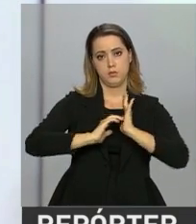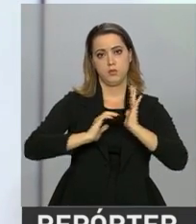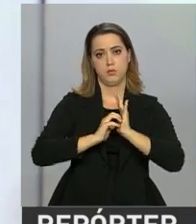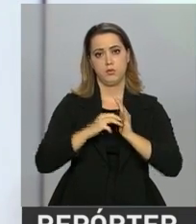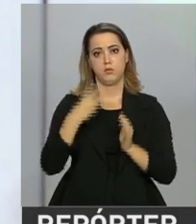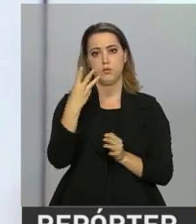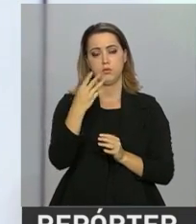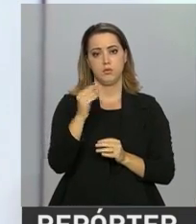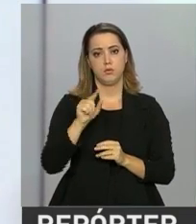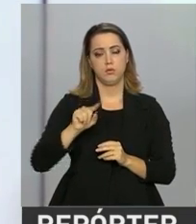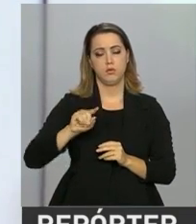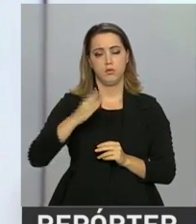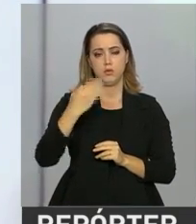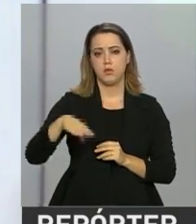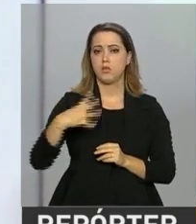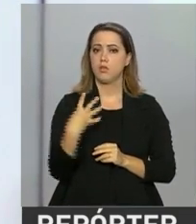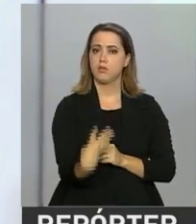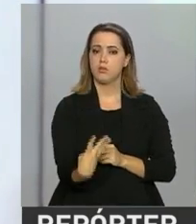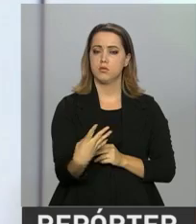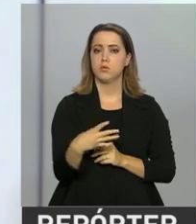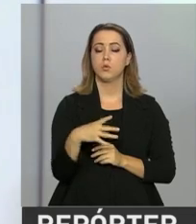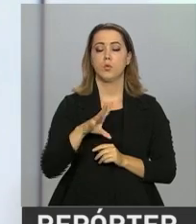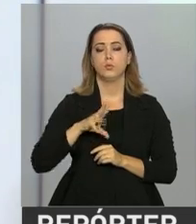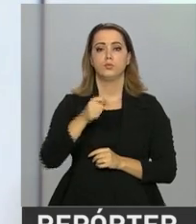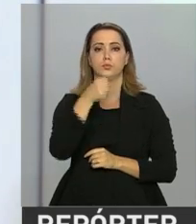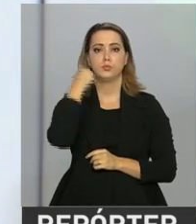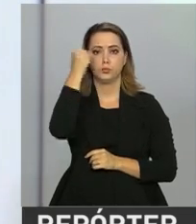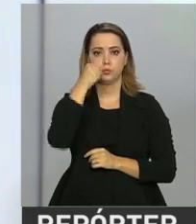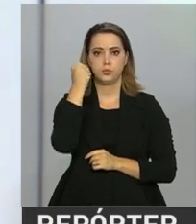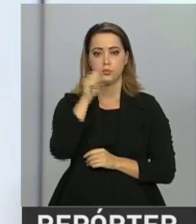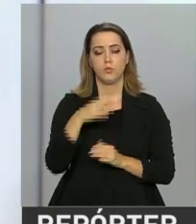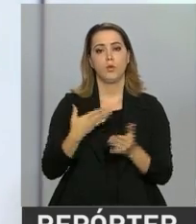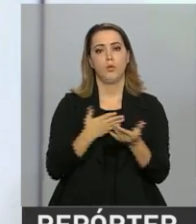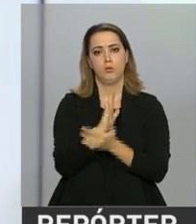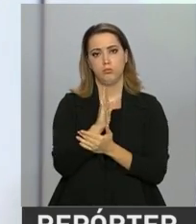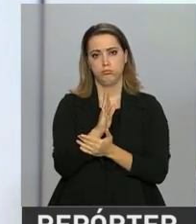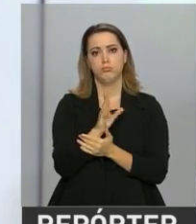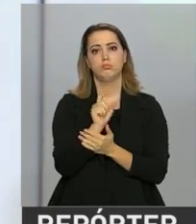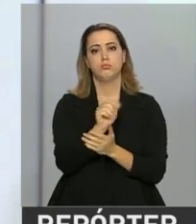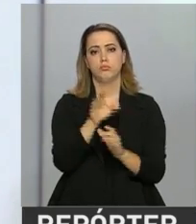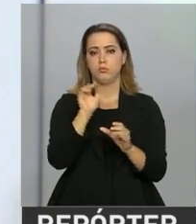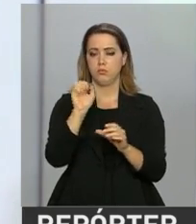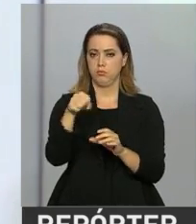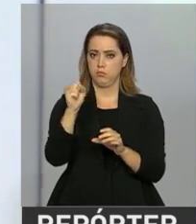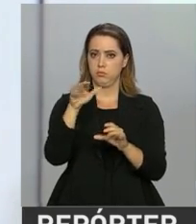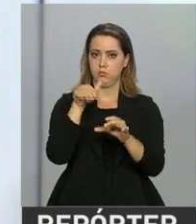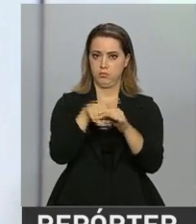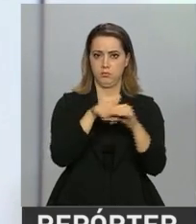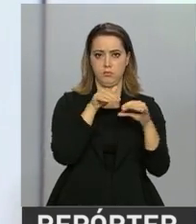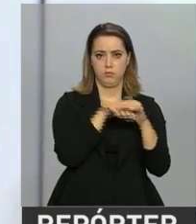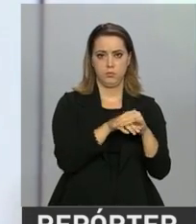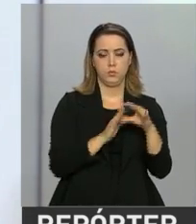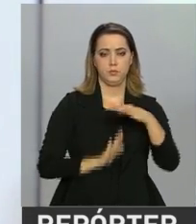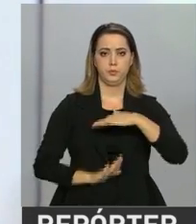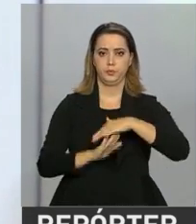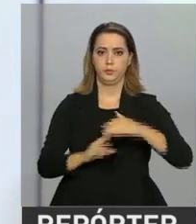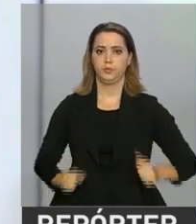do Senado, votaram a favor do projeto que limita os gastos públicos